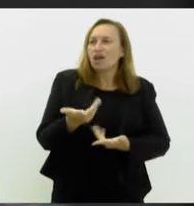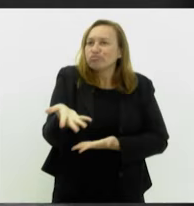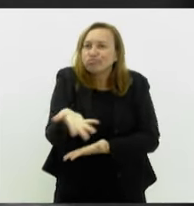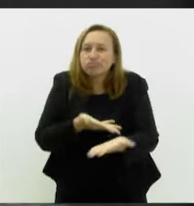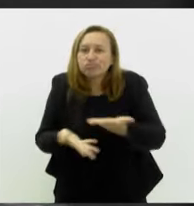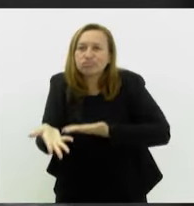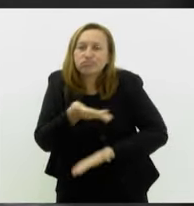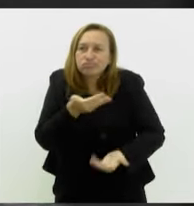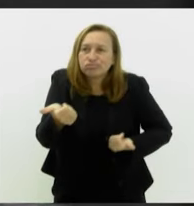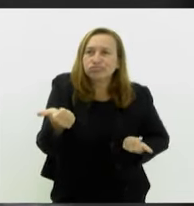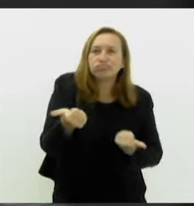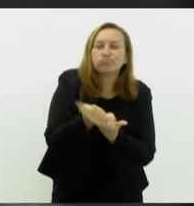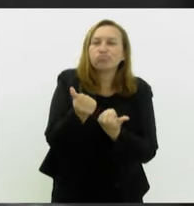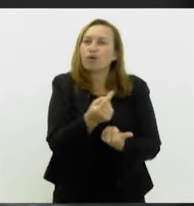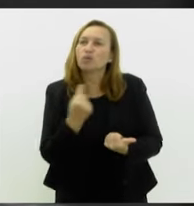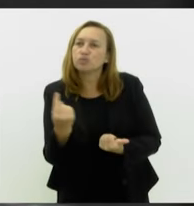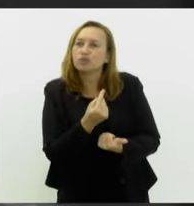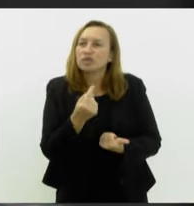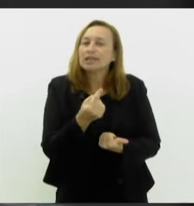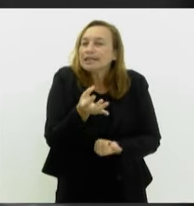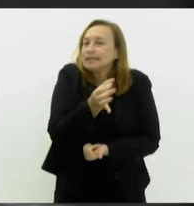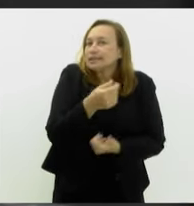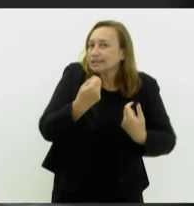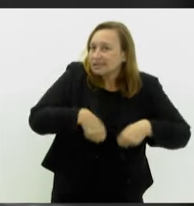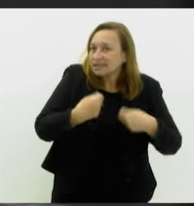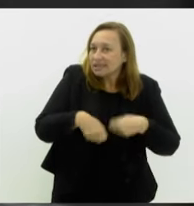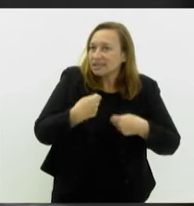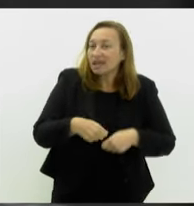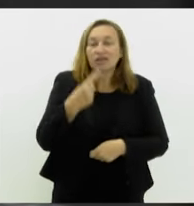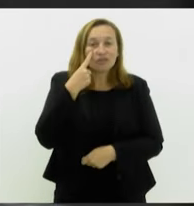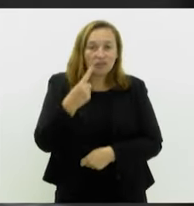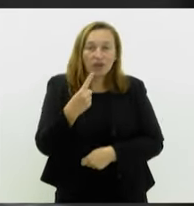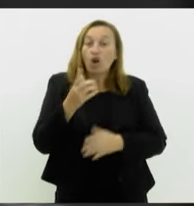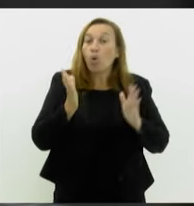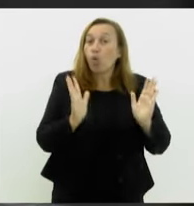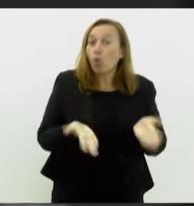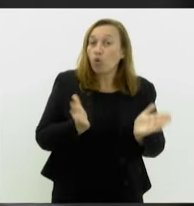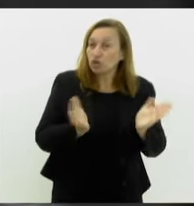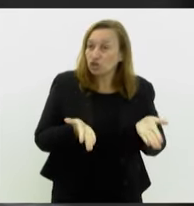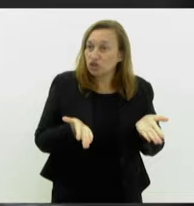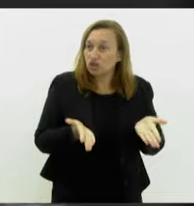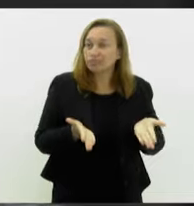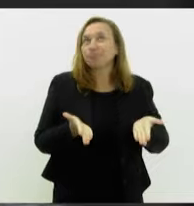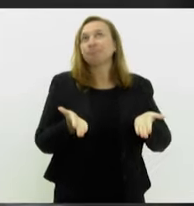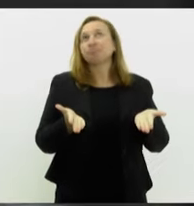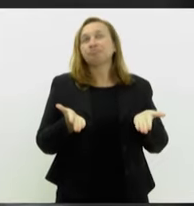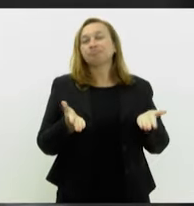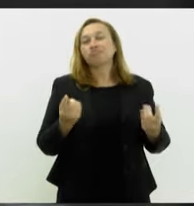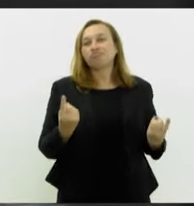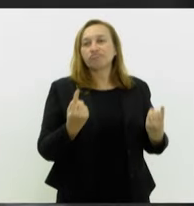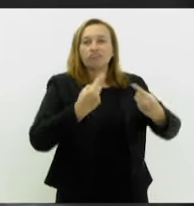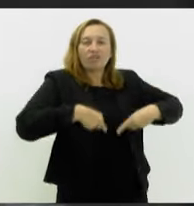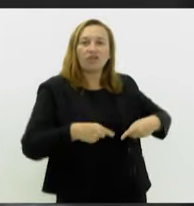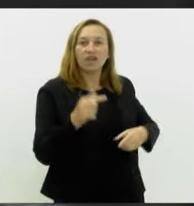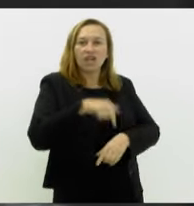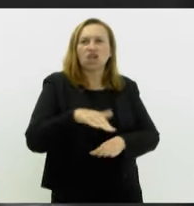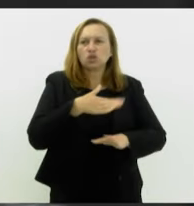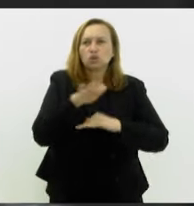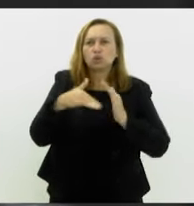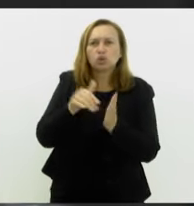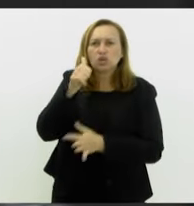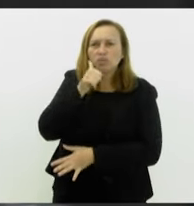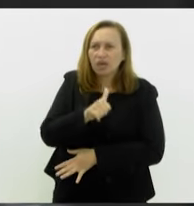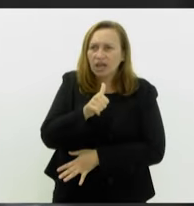a gente se apoia e é necessário como a gente vê hoje eh a gente desafia que todas as as mulheres aqui